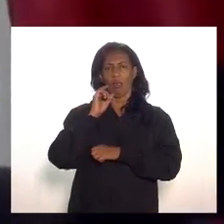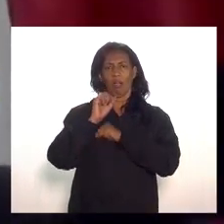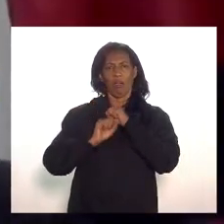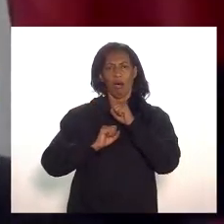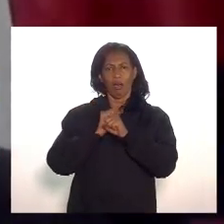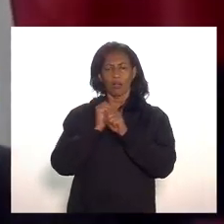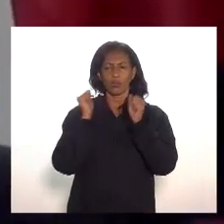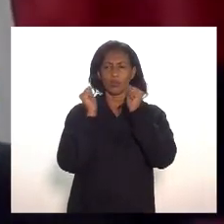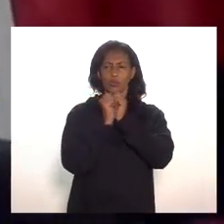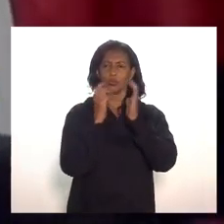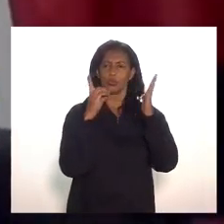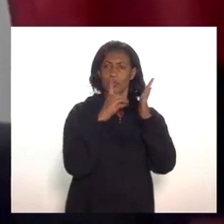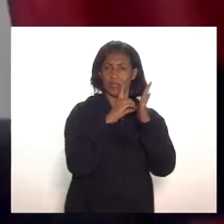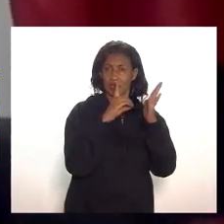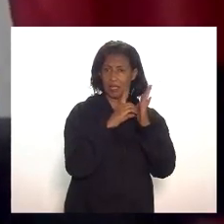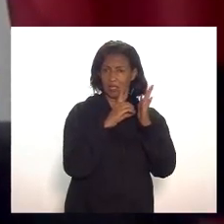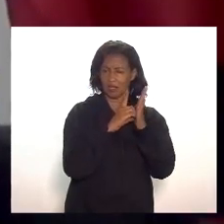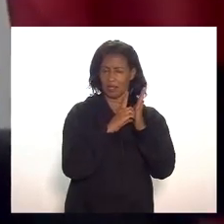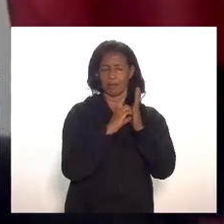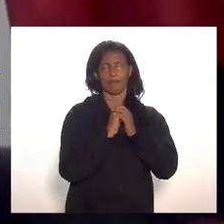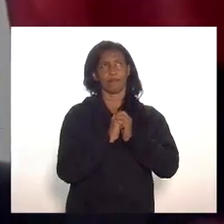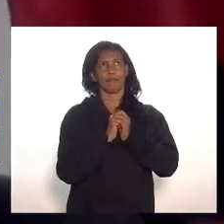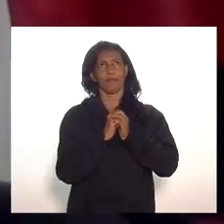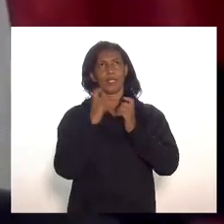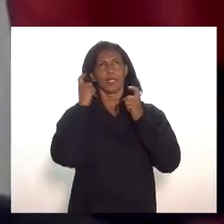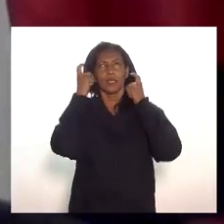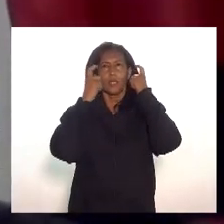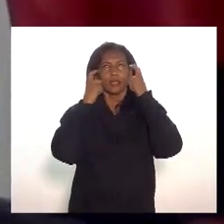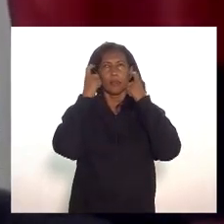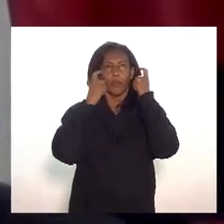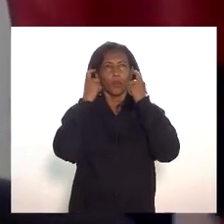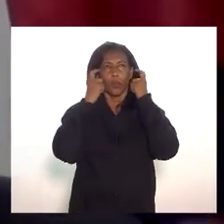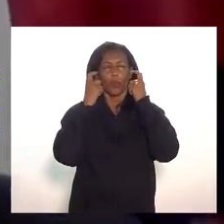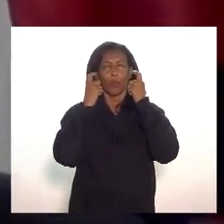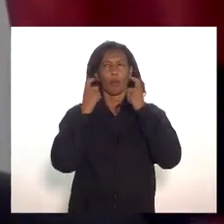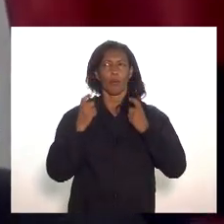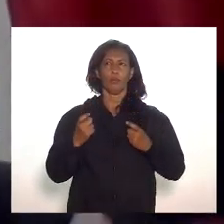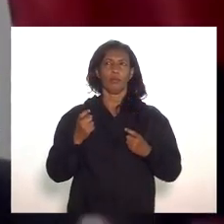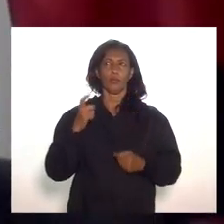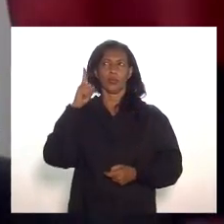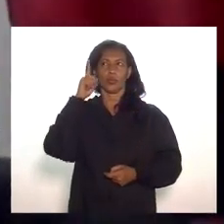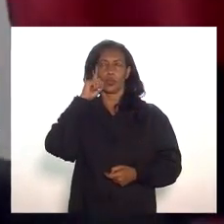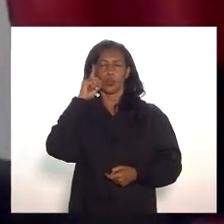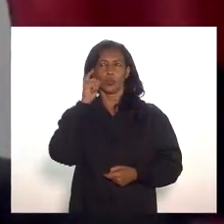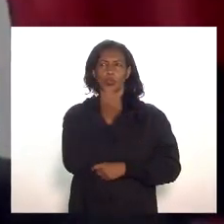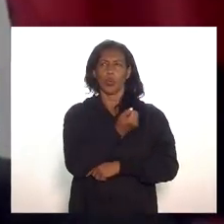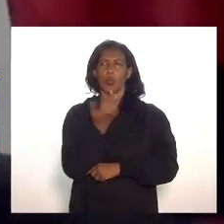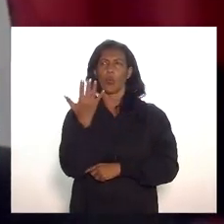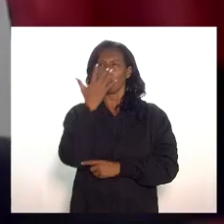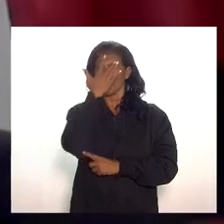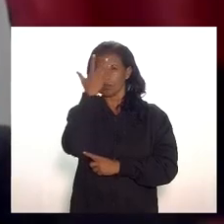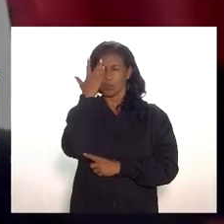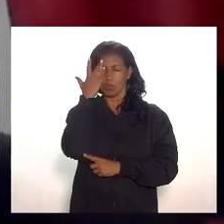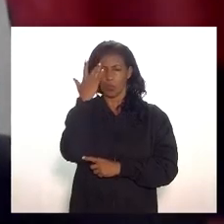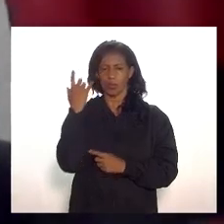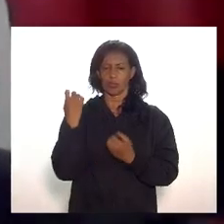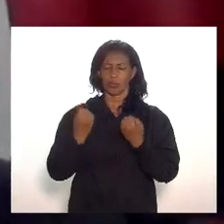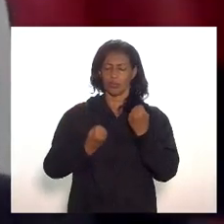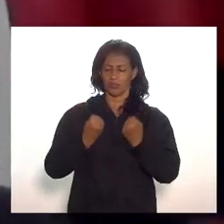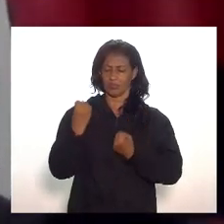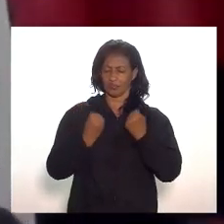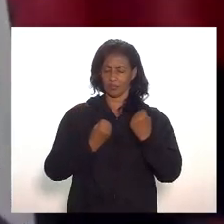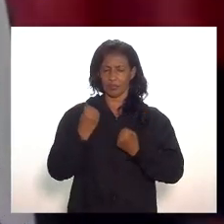DETRAN. E a gente se preocupa muito com a segurança viária e se depara com uma grande quantidade de veículos que, mesmo